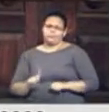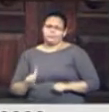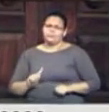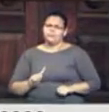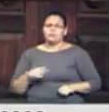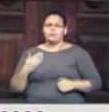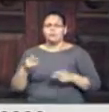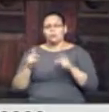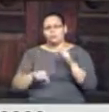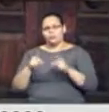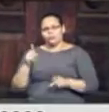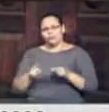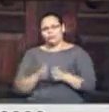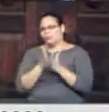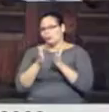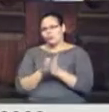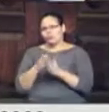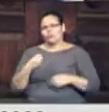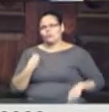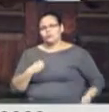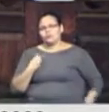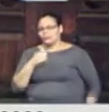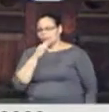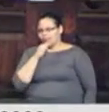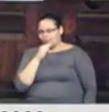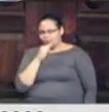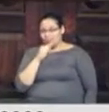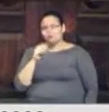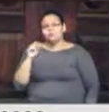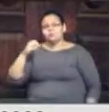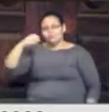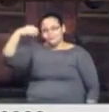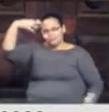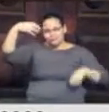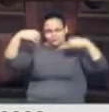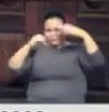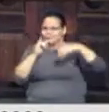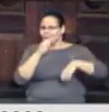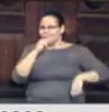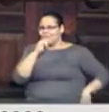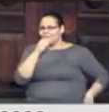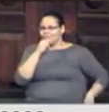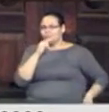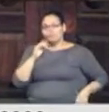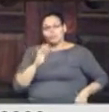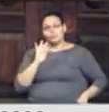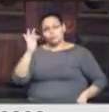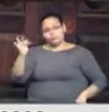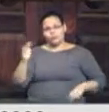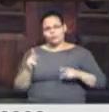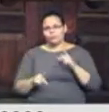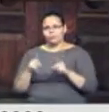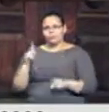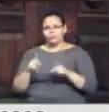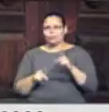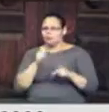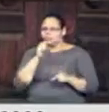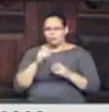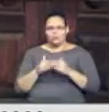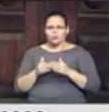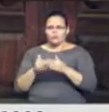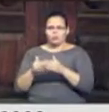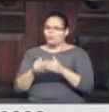Uma população pobre não vive sem energia elétrica, mas seguramente essa população não tem barca, não